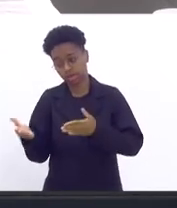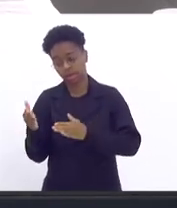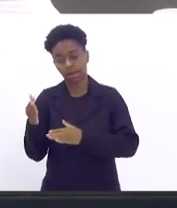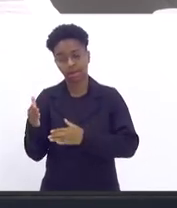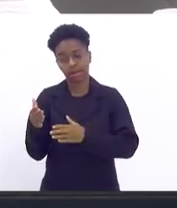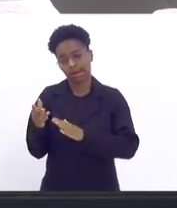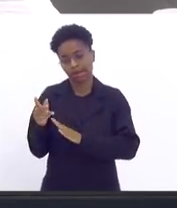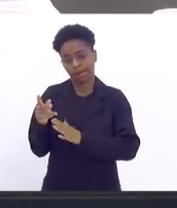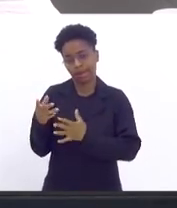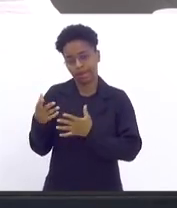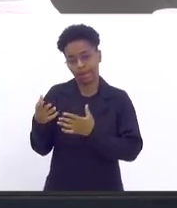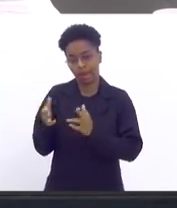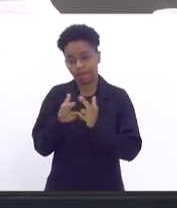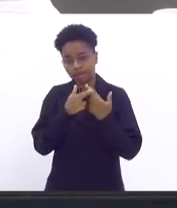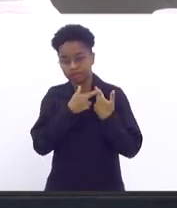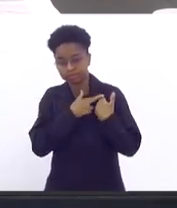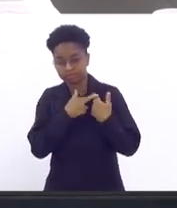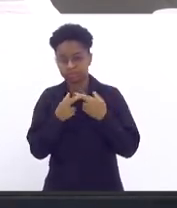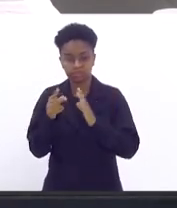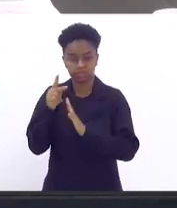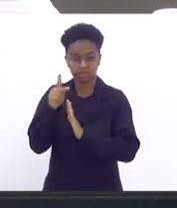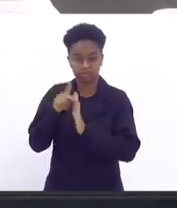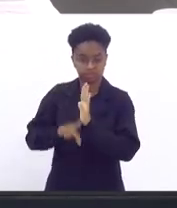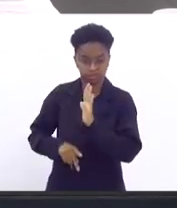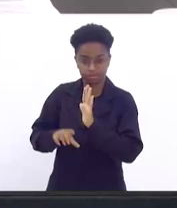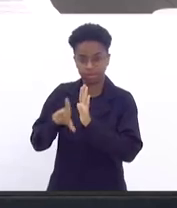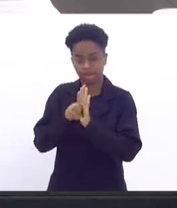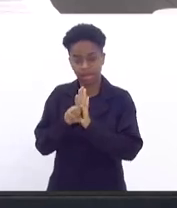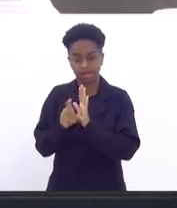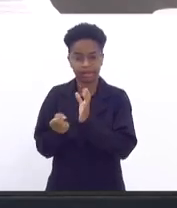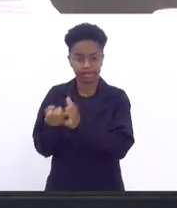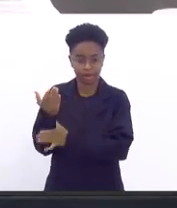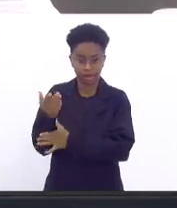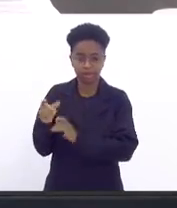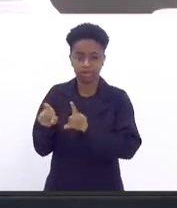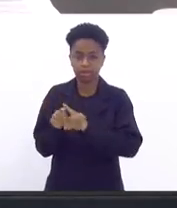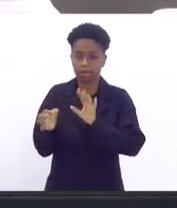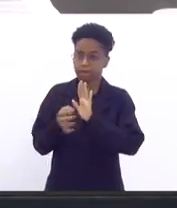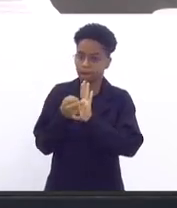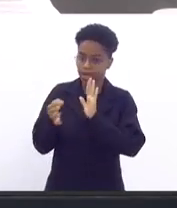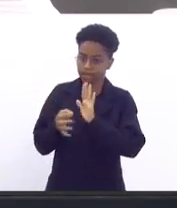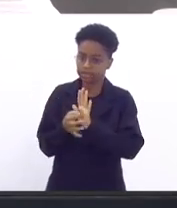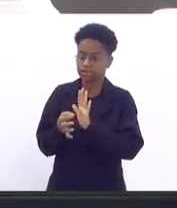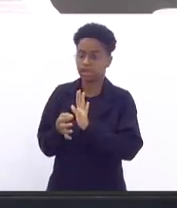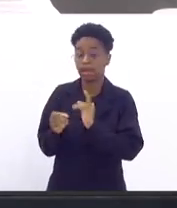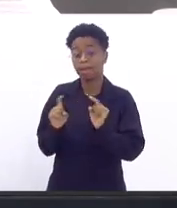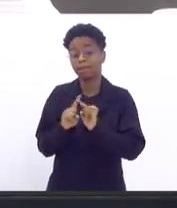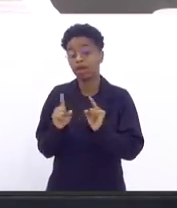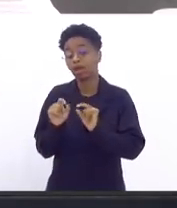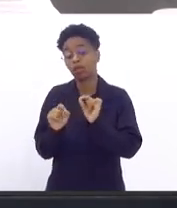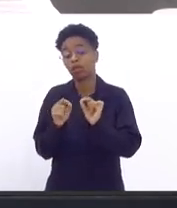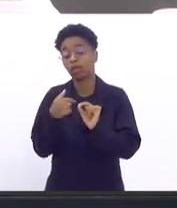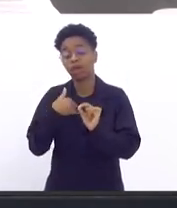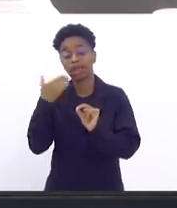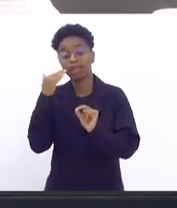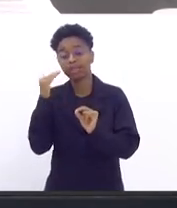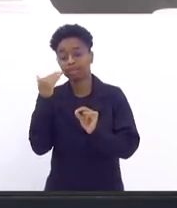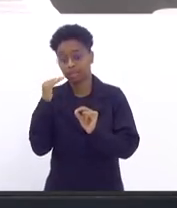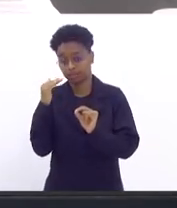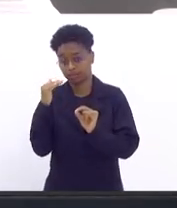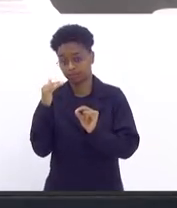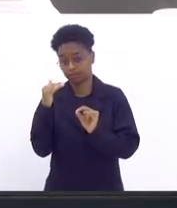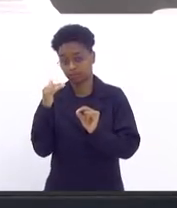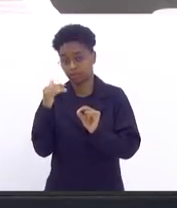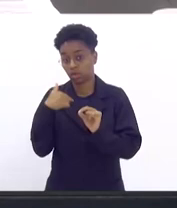PL construir elaborou um parecer o que que eu entendo E aí reforço aqui a fala também do deputado link